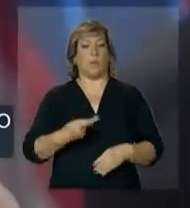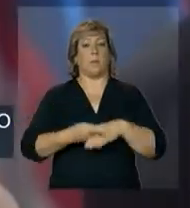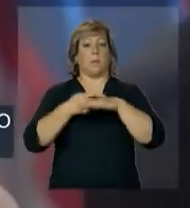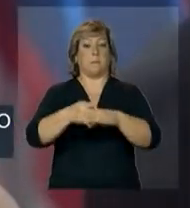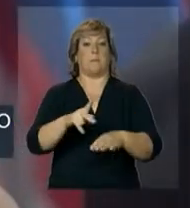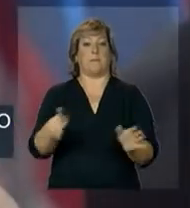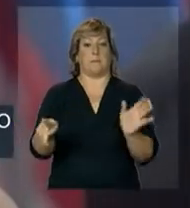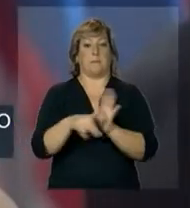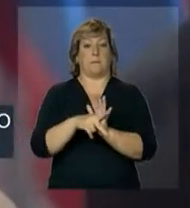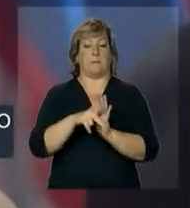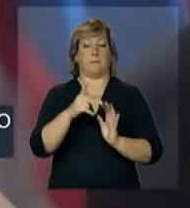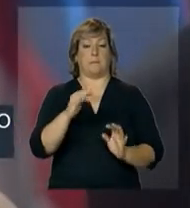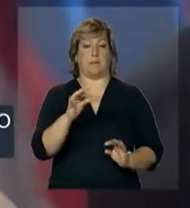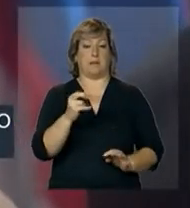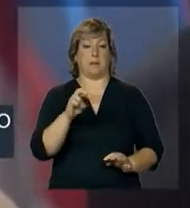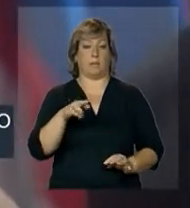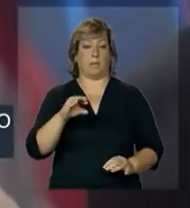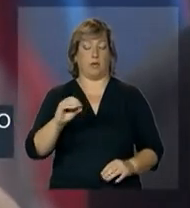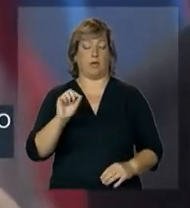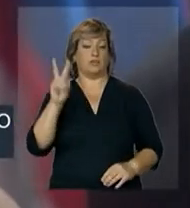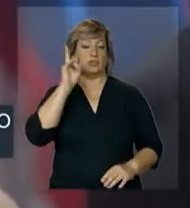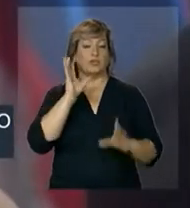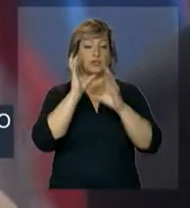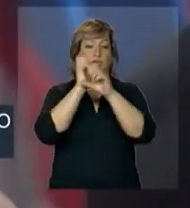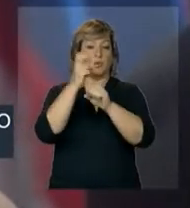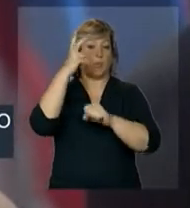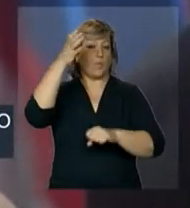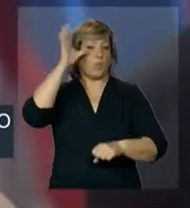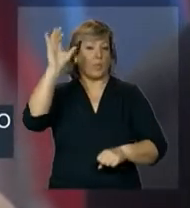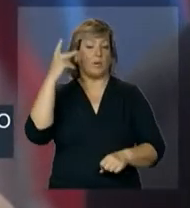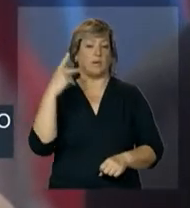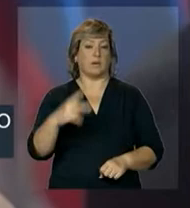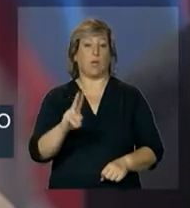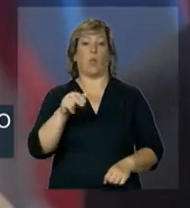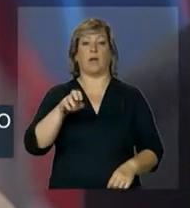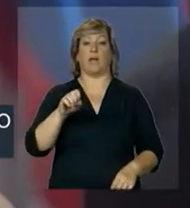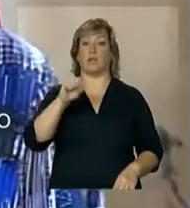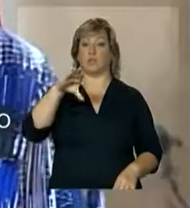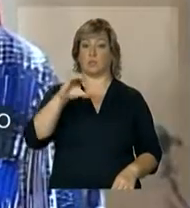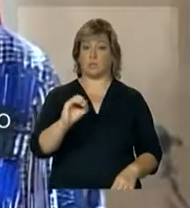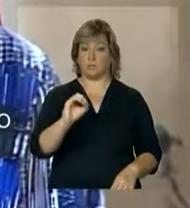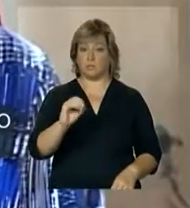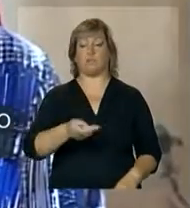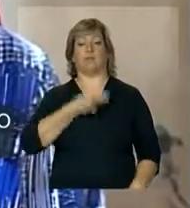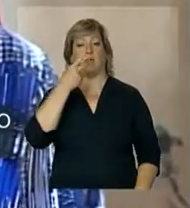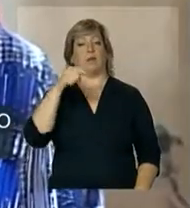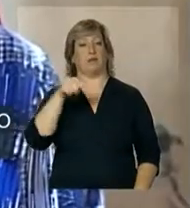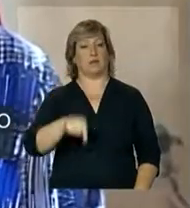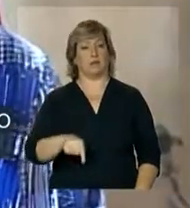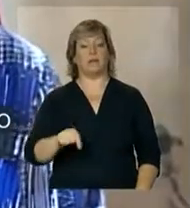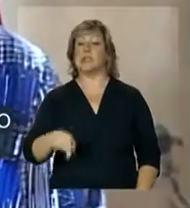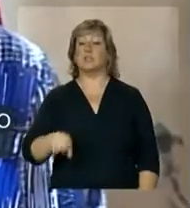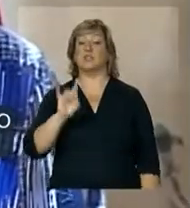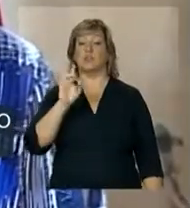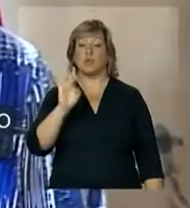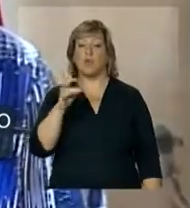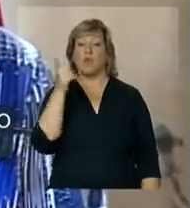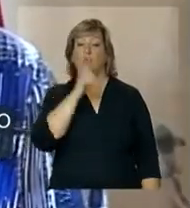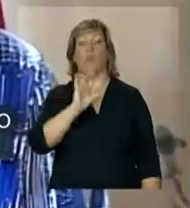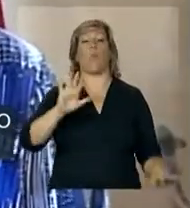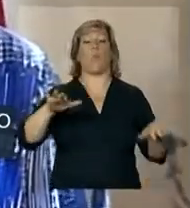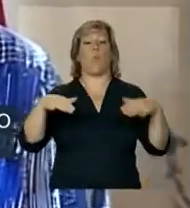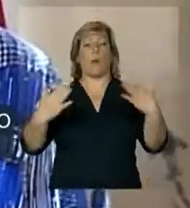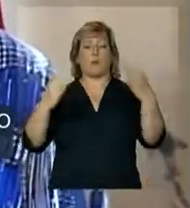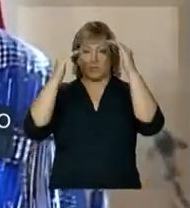patrimônio histórico e cultural da humanidade pela Unesco. E isso só ocorre quando se